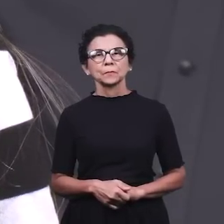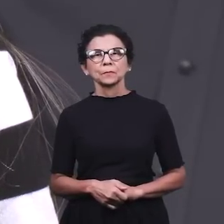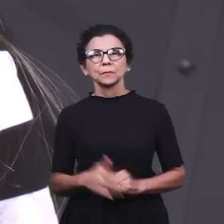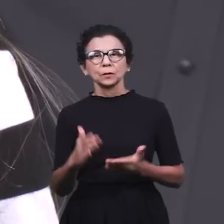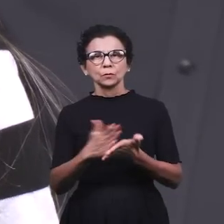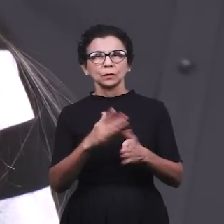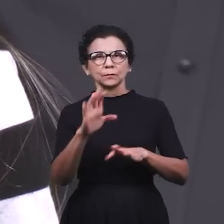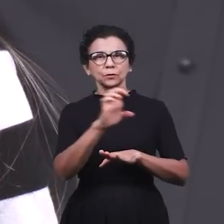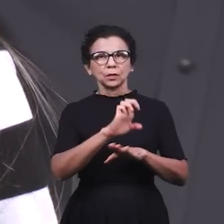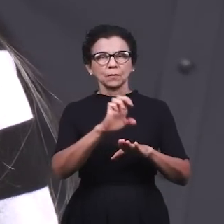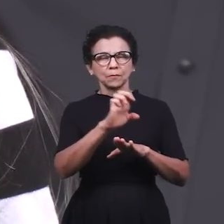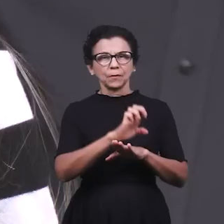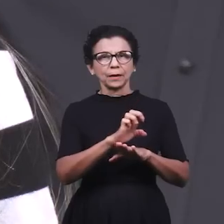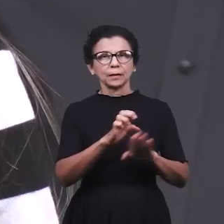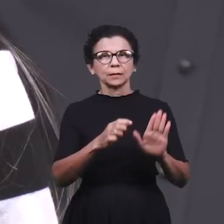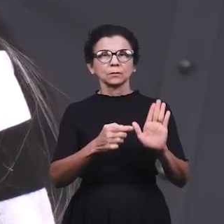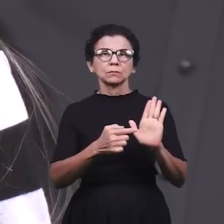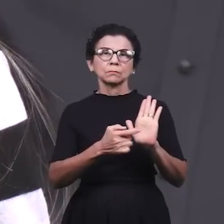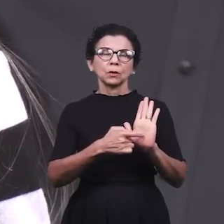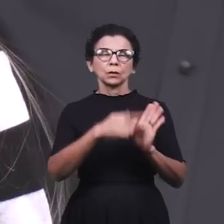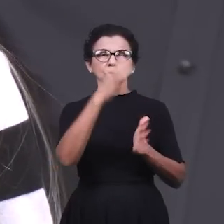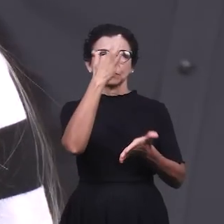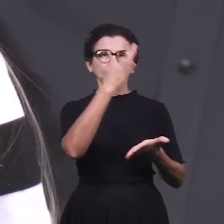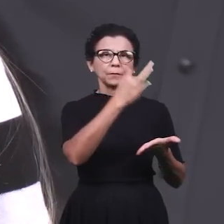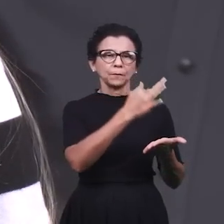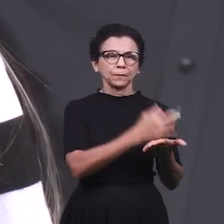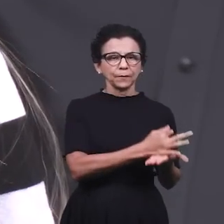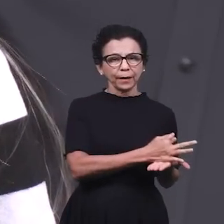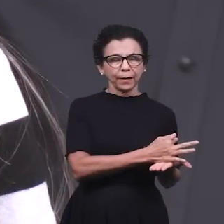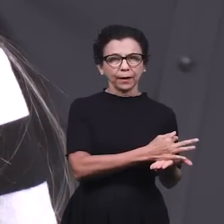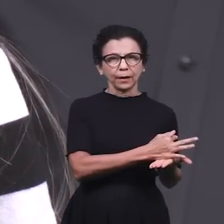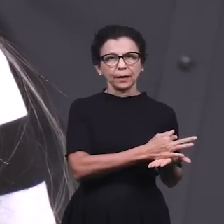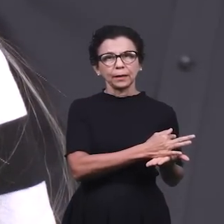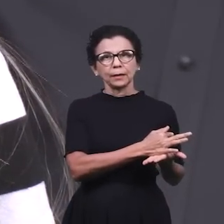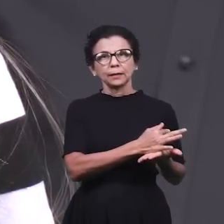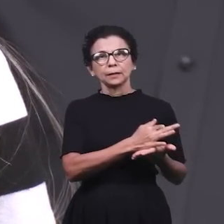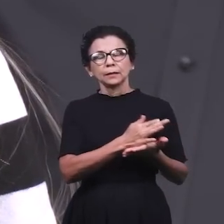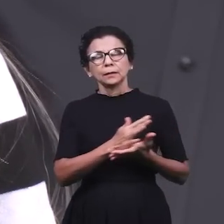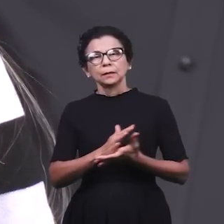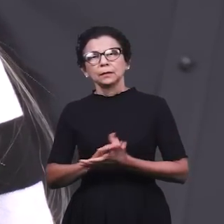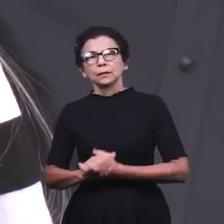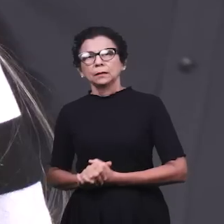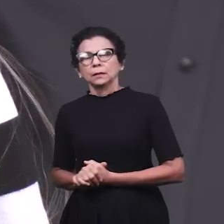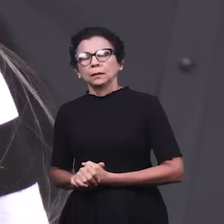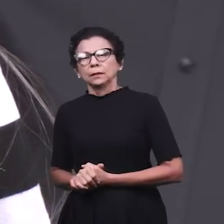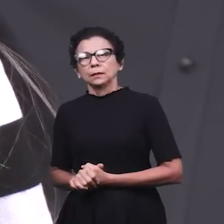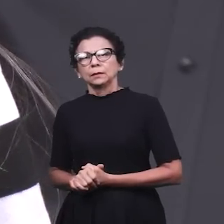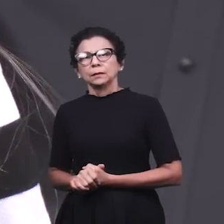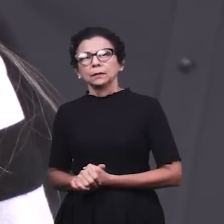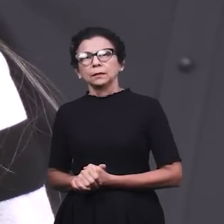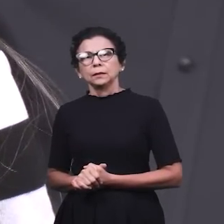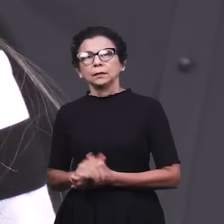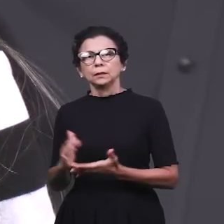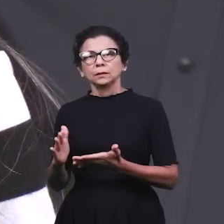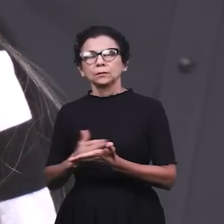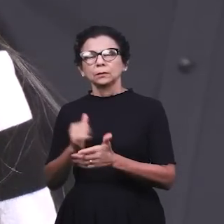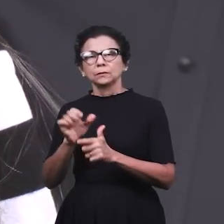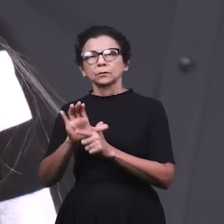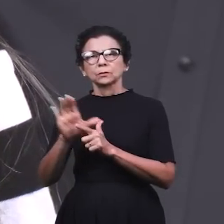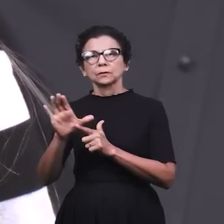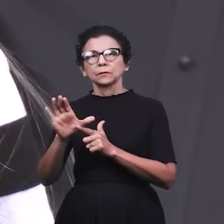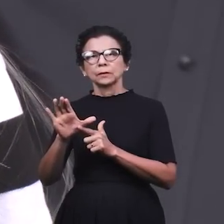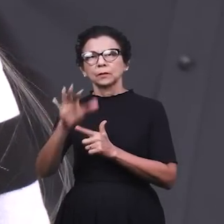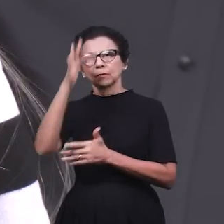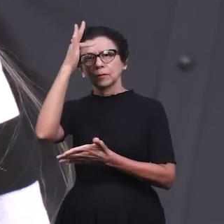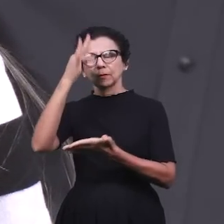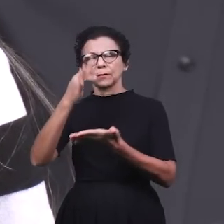é descrita em Efésios 2:8 e a fé, dom espiritual, descrita em 1